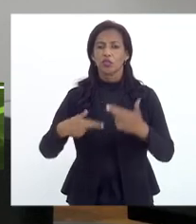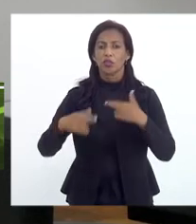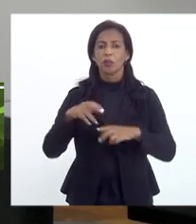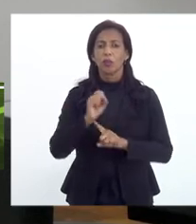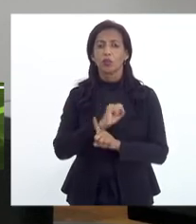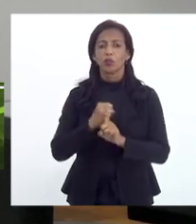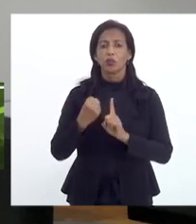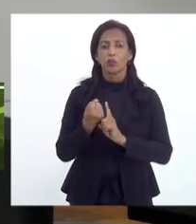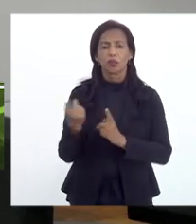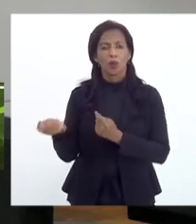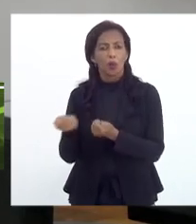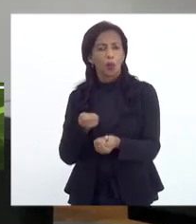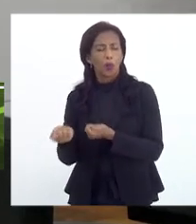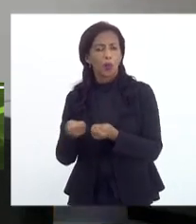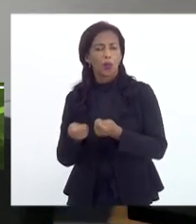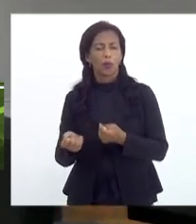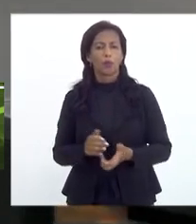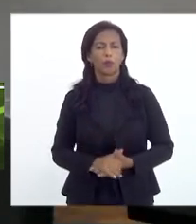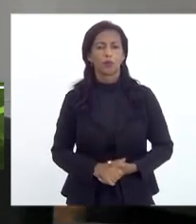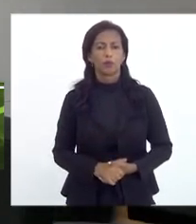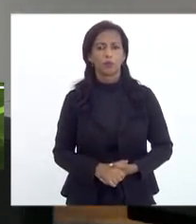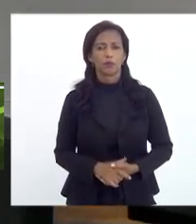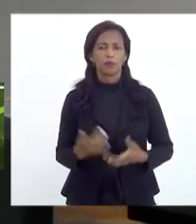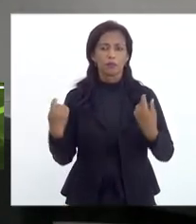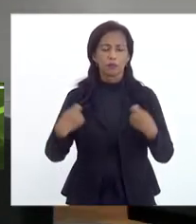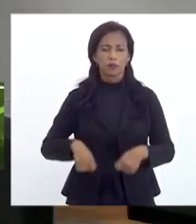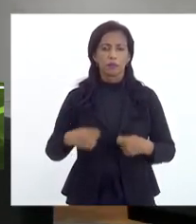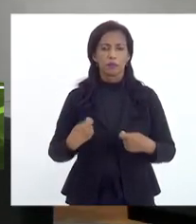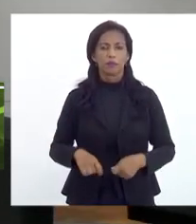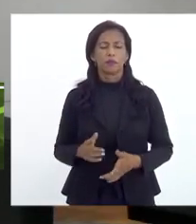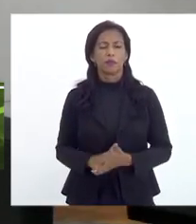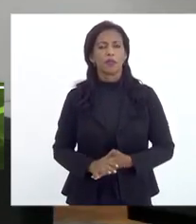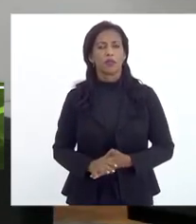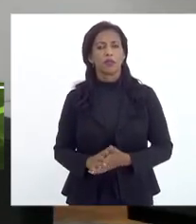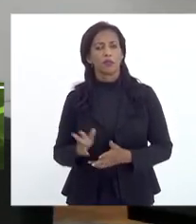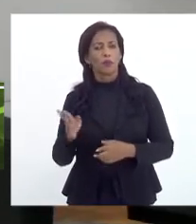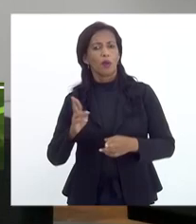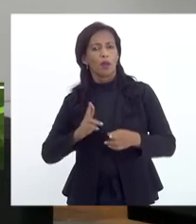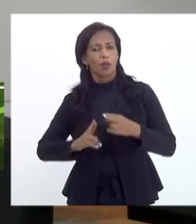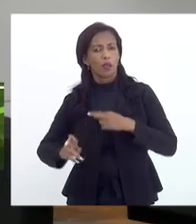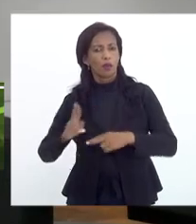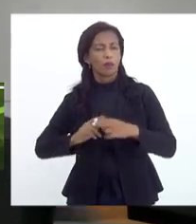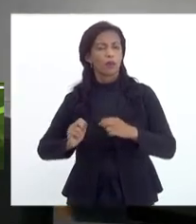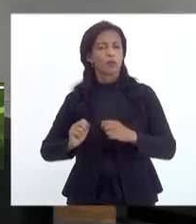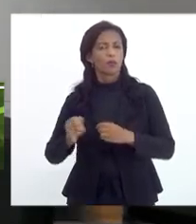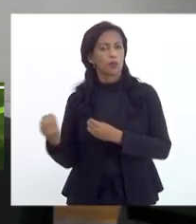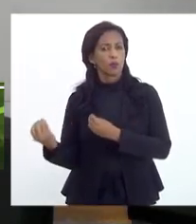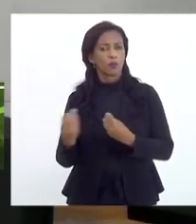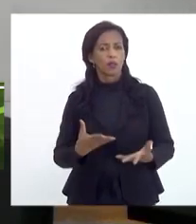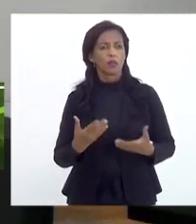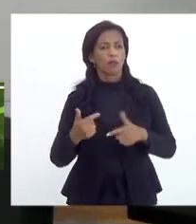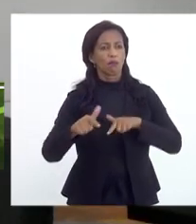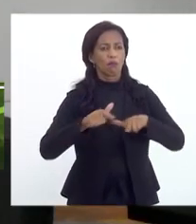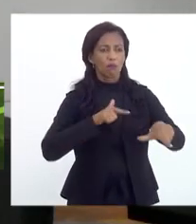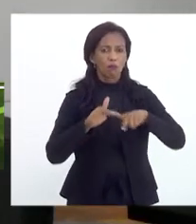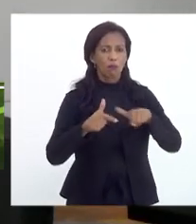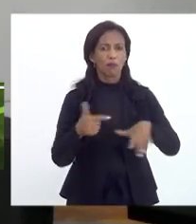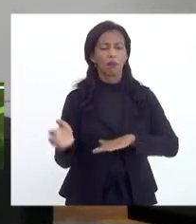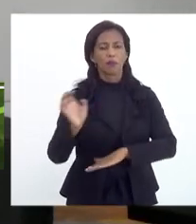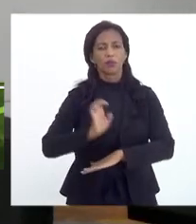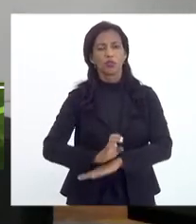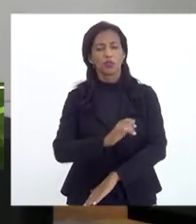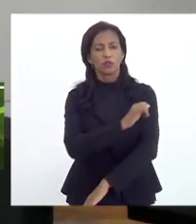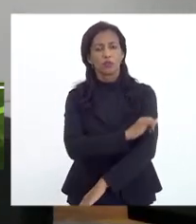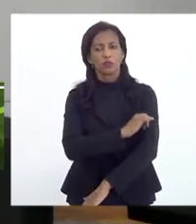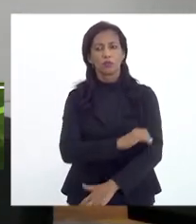social Econômica Precisaríamos De uma recuperação Que pudesse trazer Empregos Para o estado Do